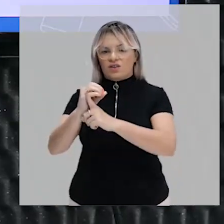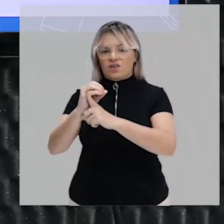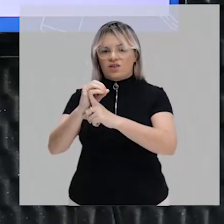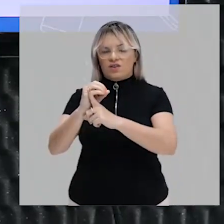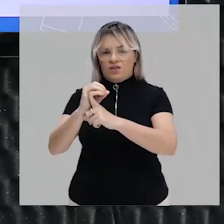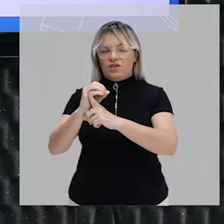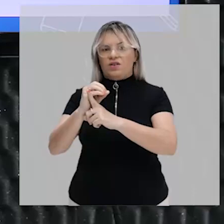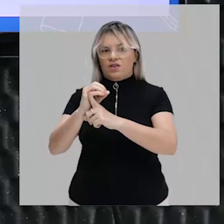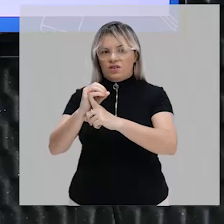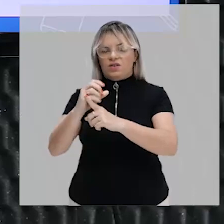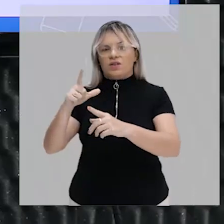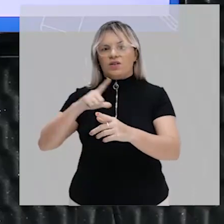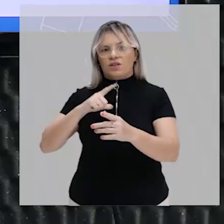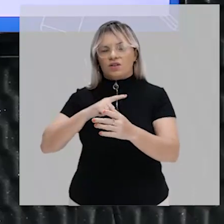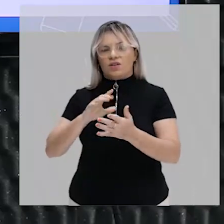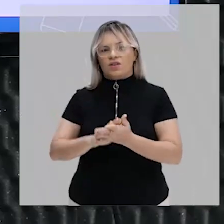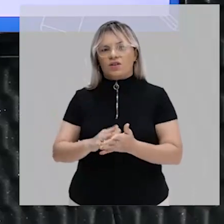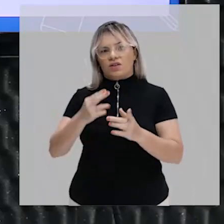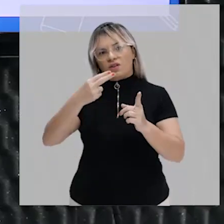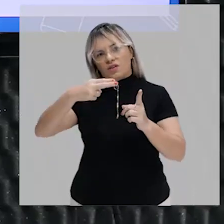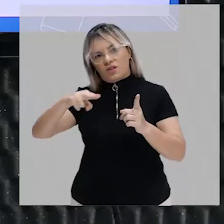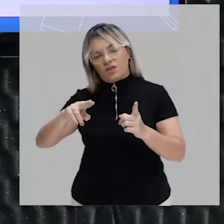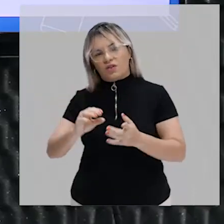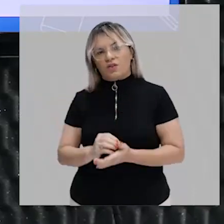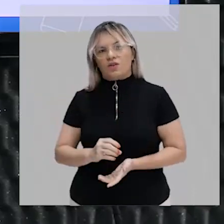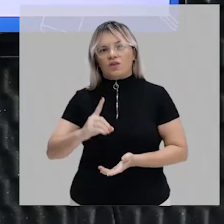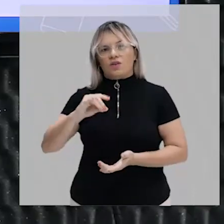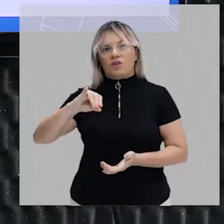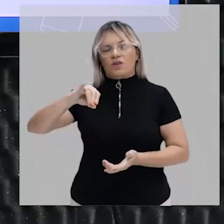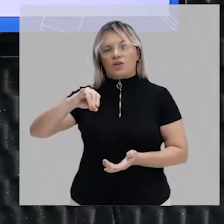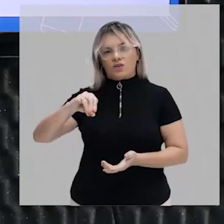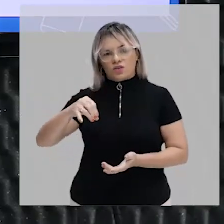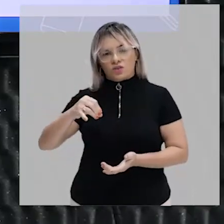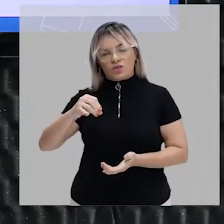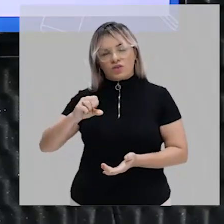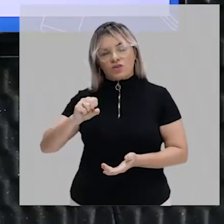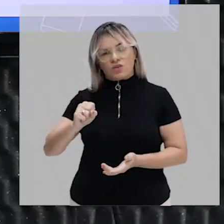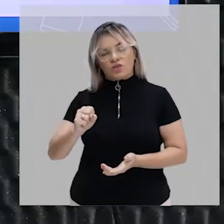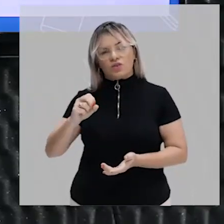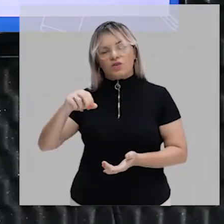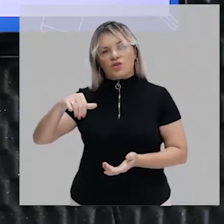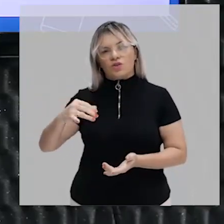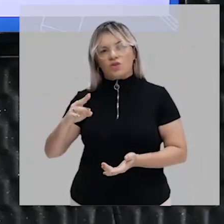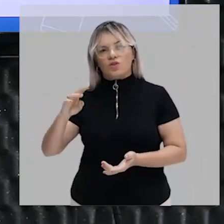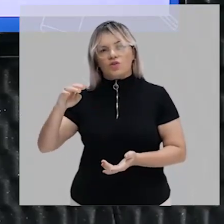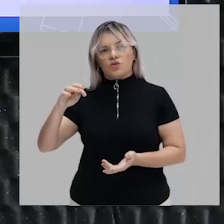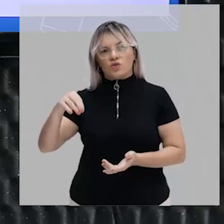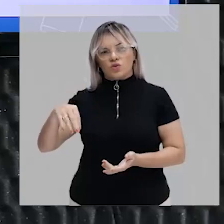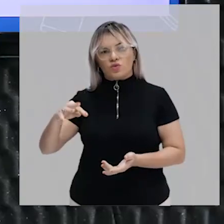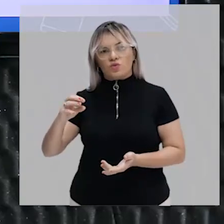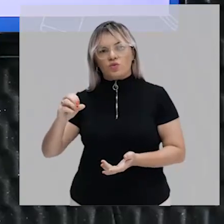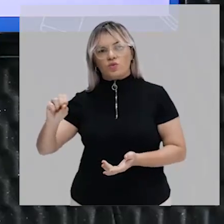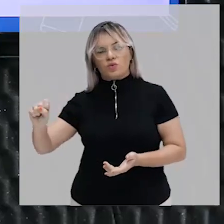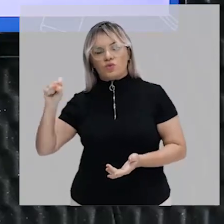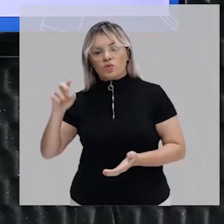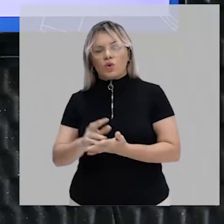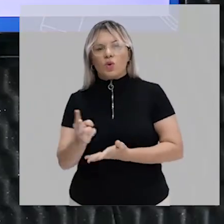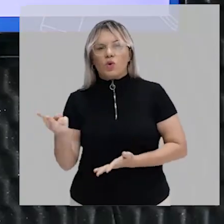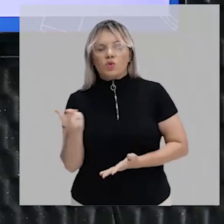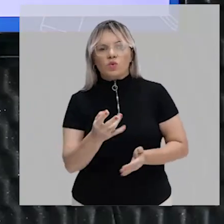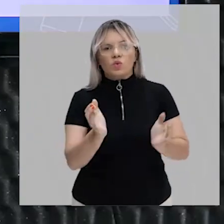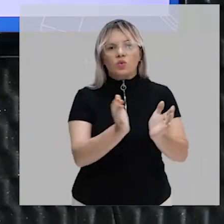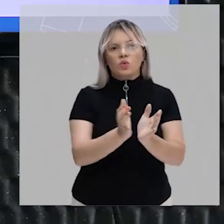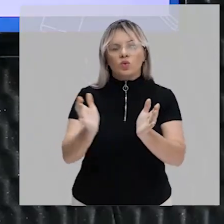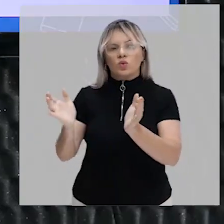gente até já mencionou nas outras aulas. São conjuntos disjuntos. Então, se eu tenho dois conjuntos, sendo que a